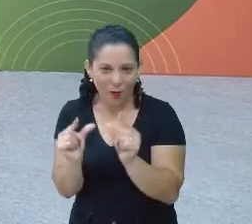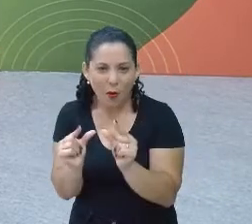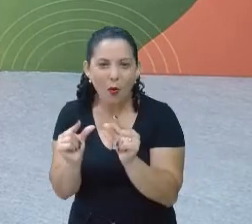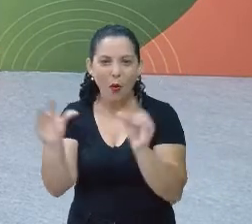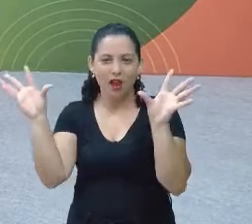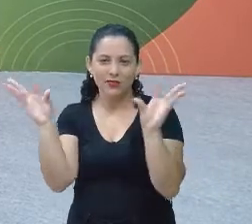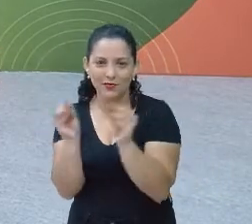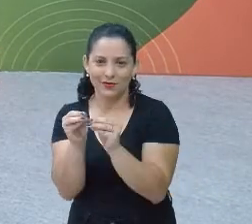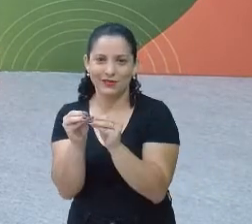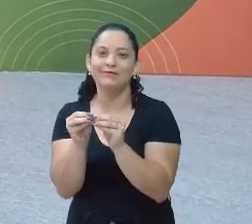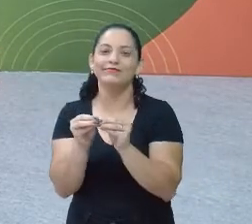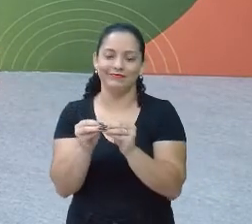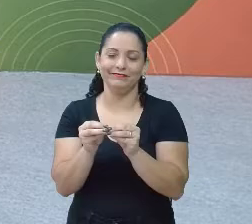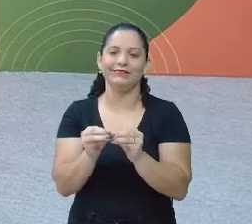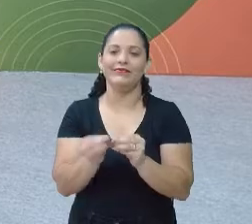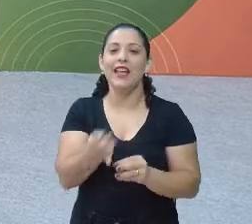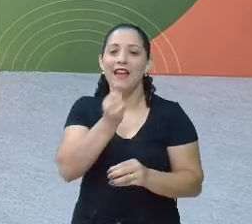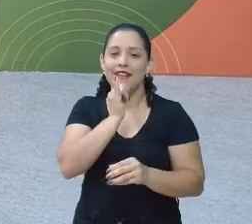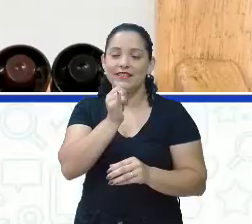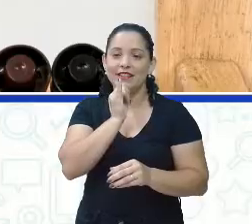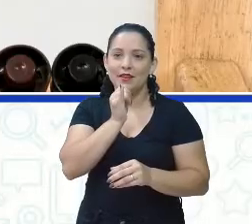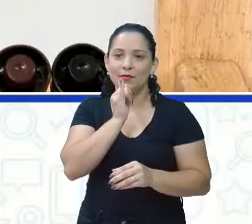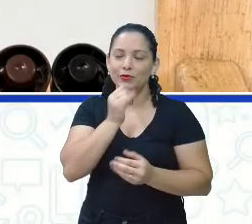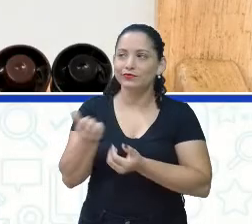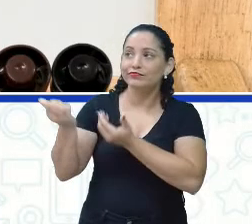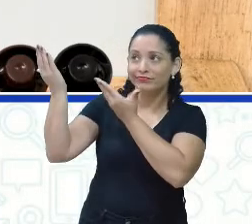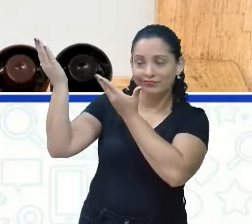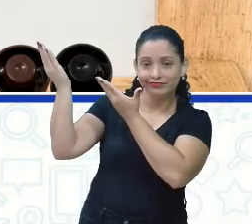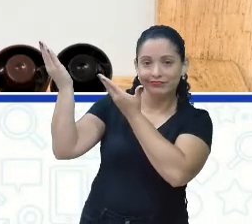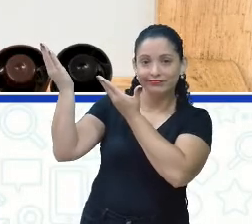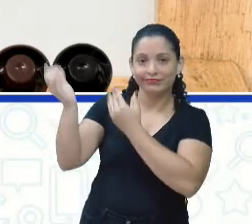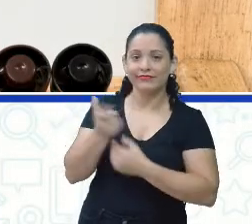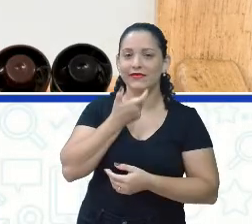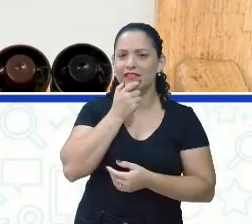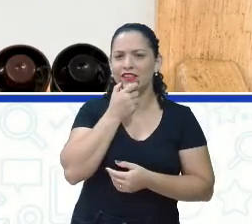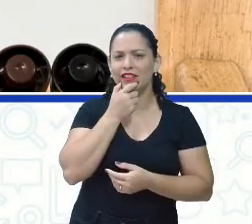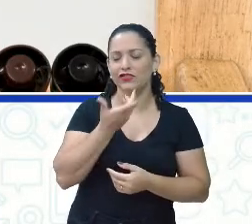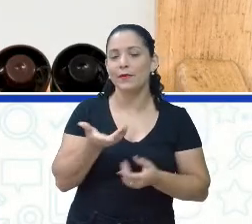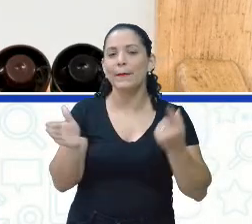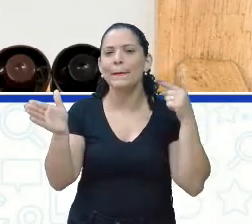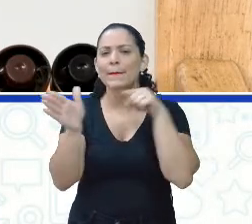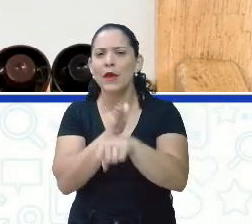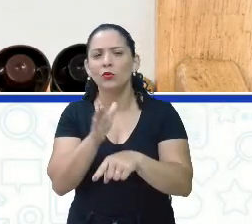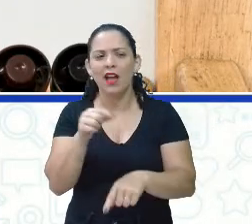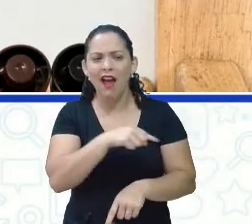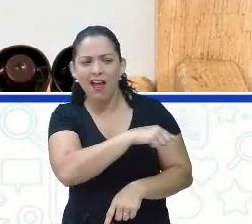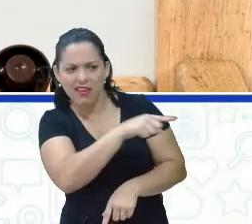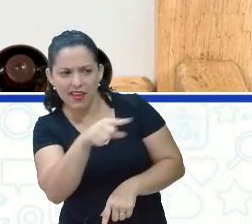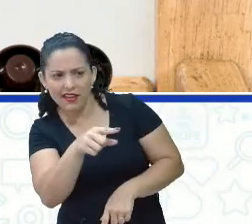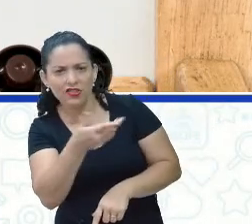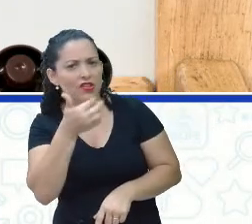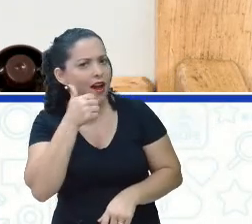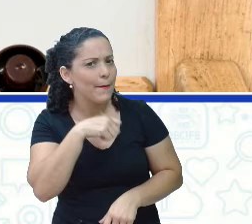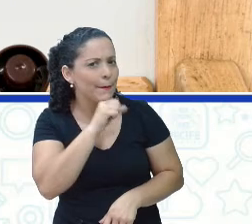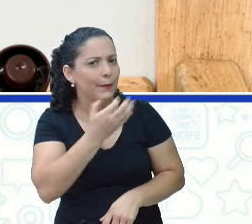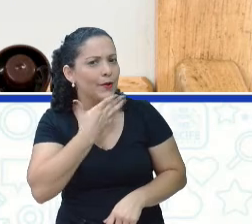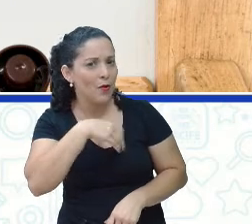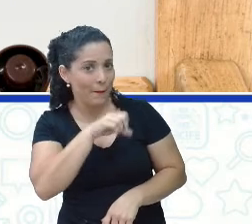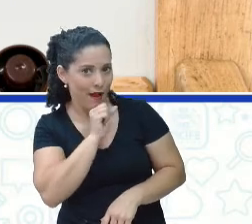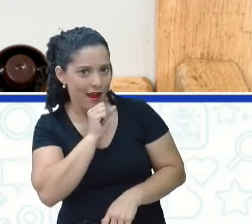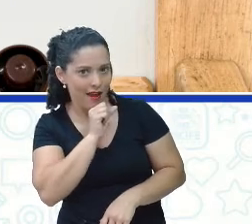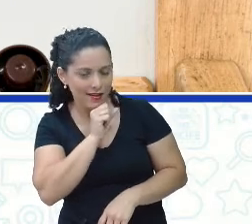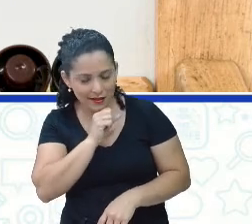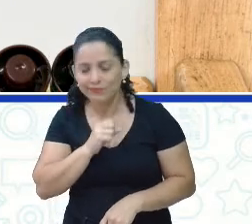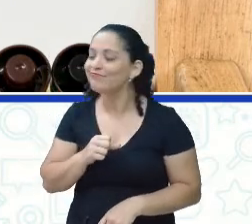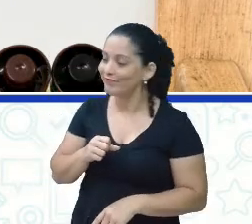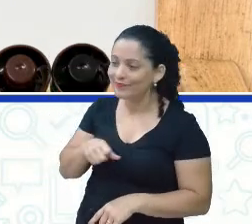aqui alguns exemplos. Are they your parents? Eles são seus pais? Yes, they are. É como se